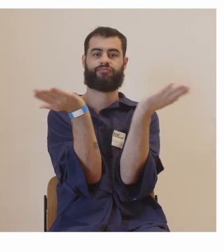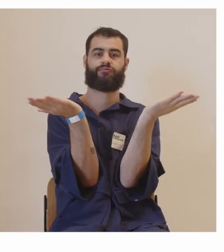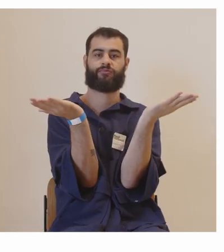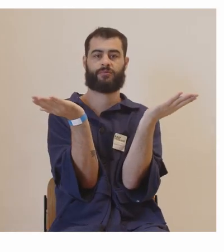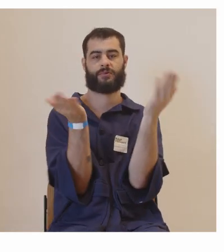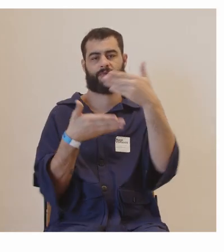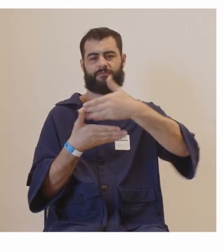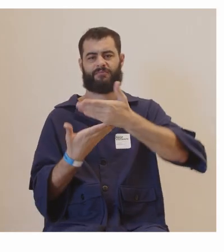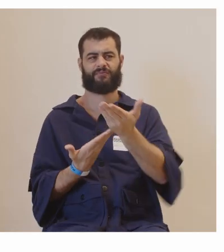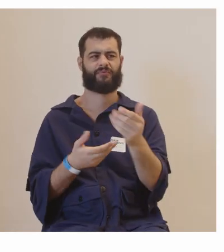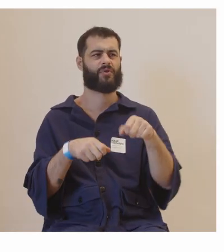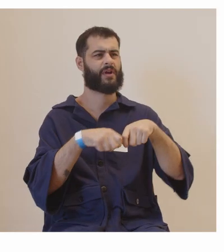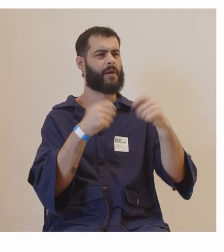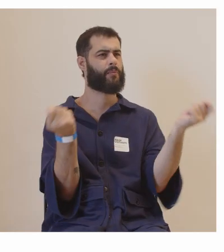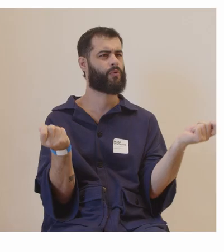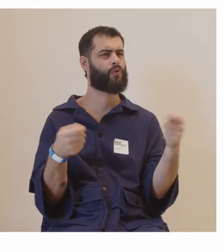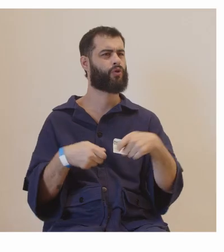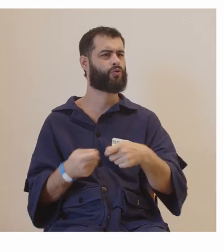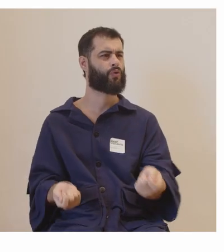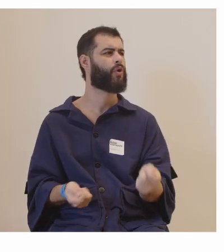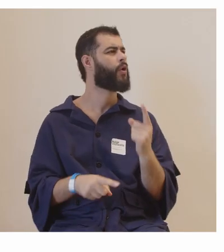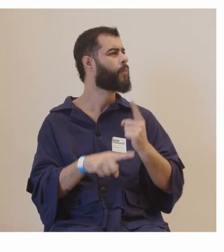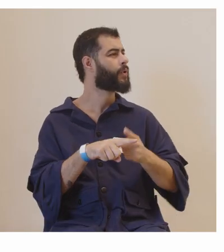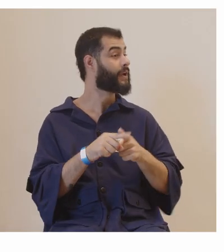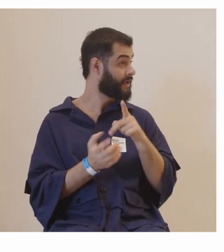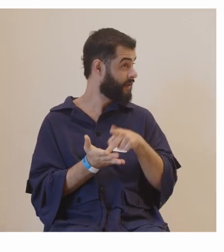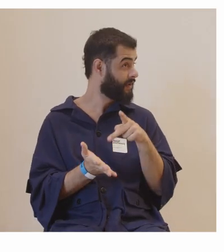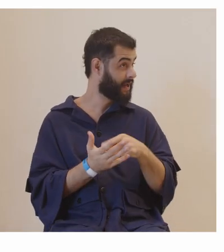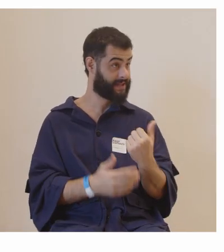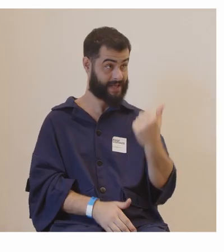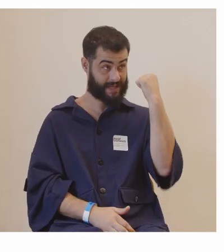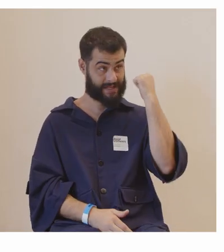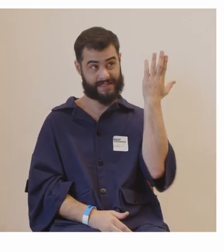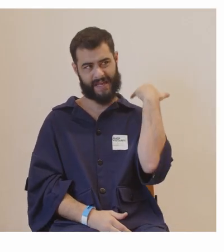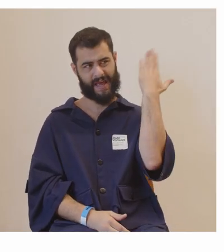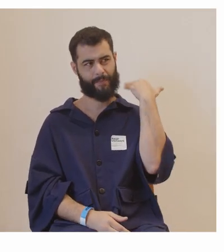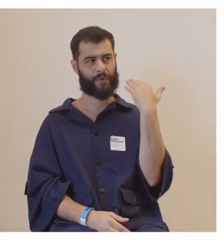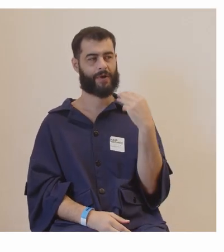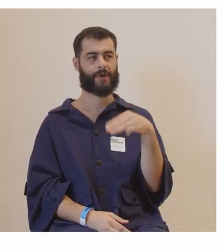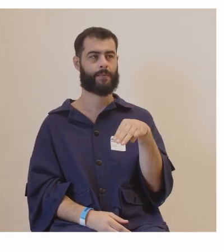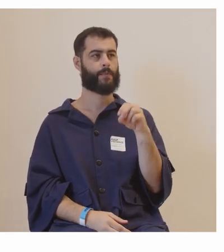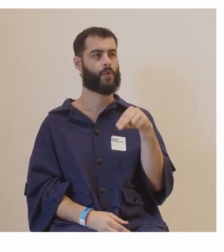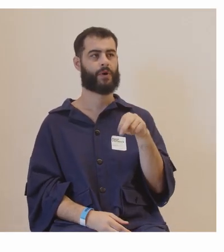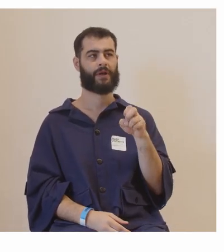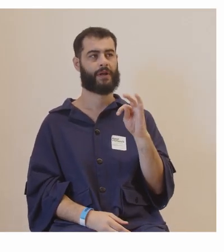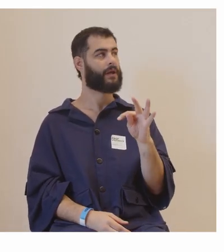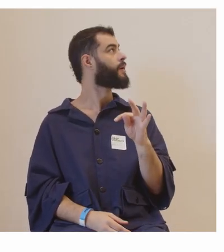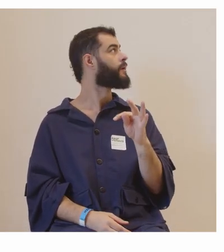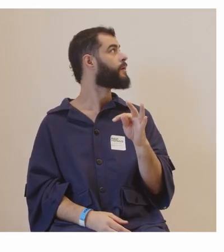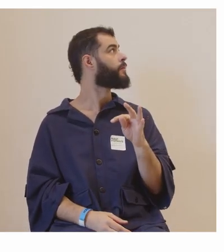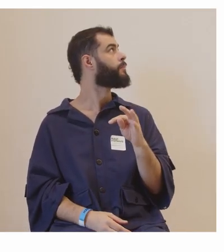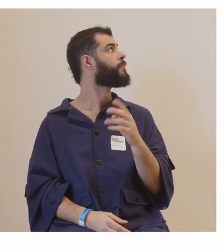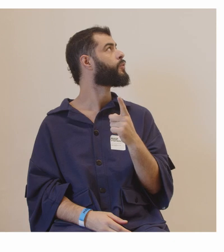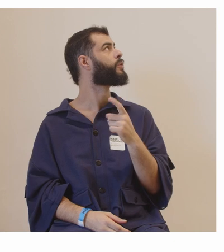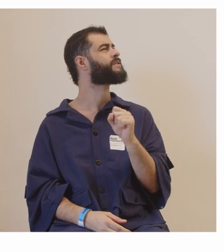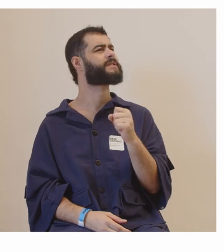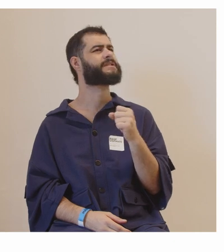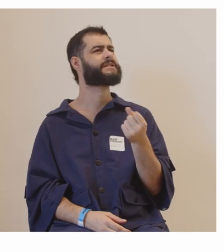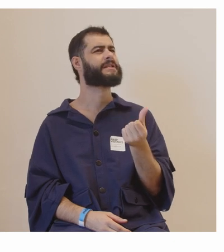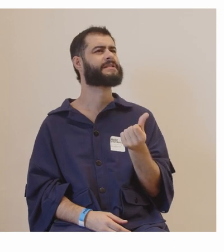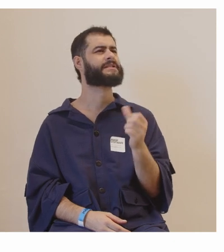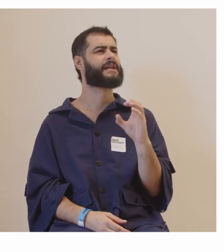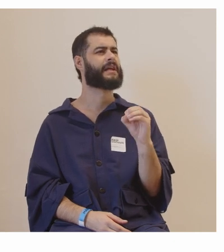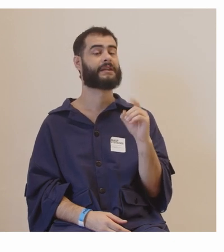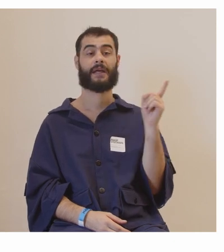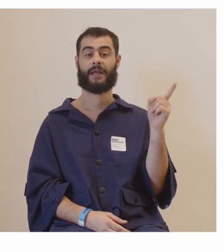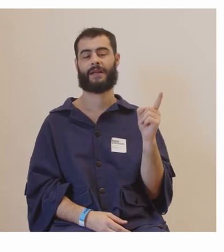quantas partes, porque o Monet, naquele momento, a gente está falando dos anos 1860 ainda, né, em que ele luta muito com